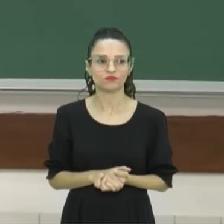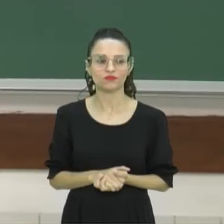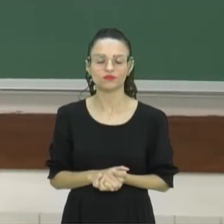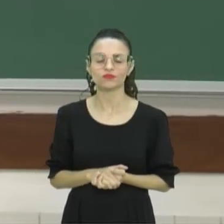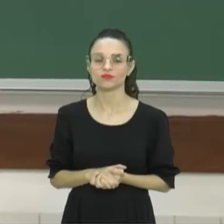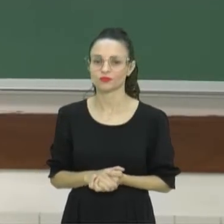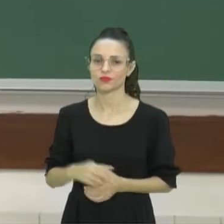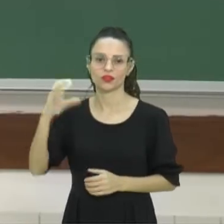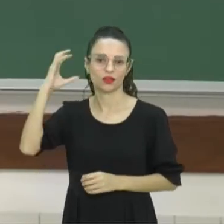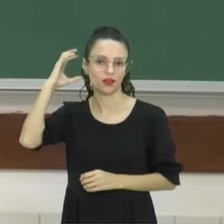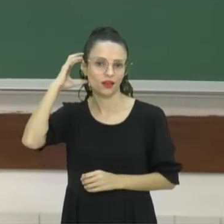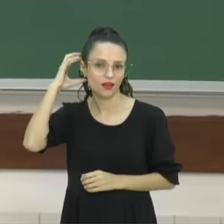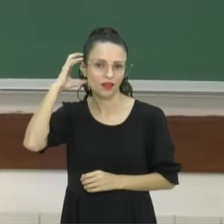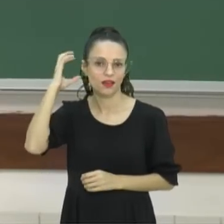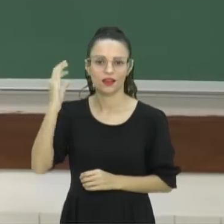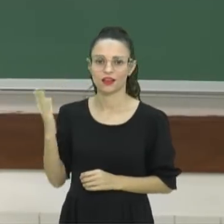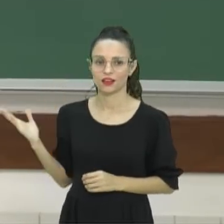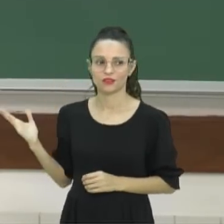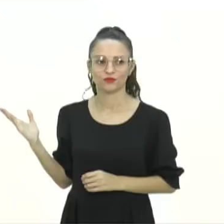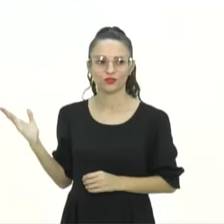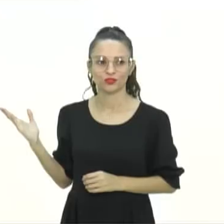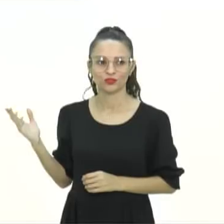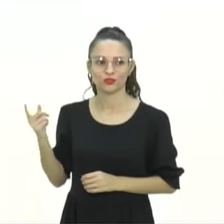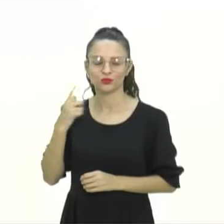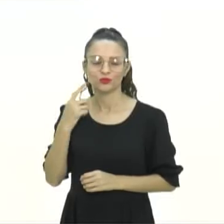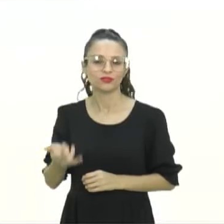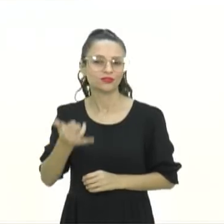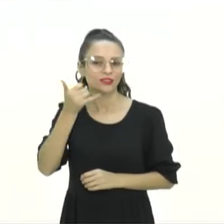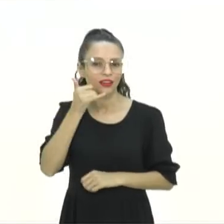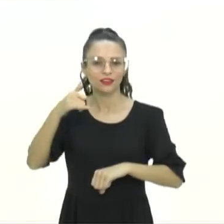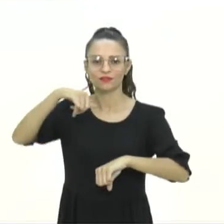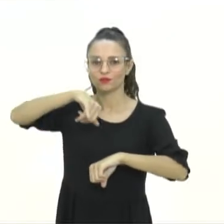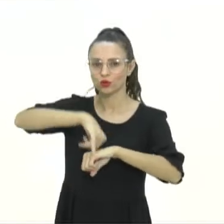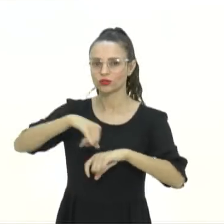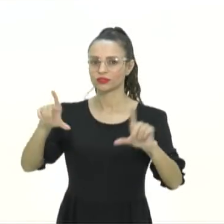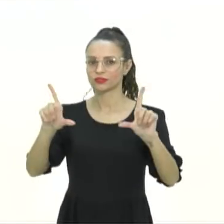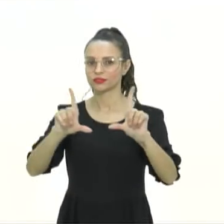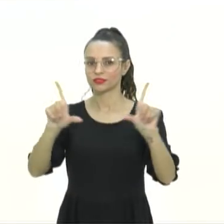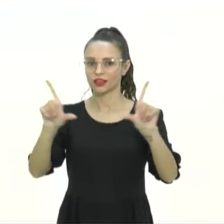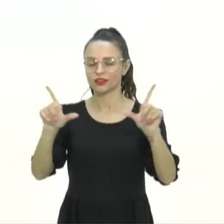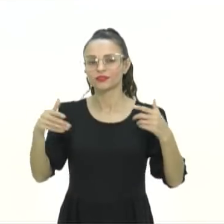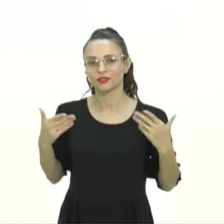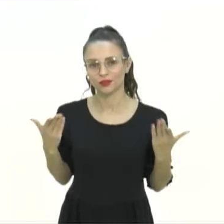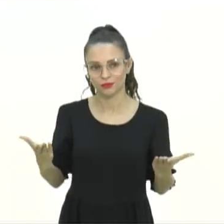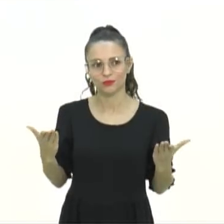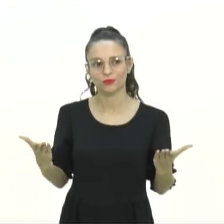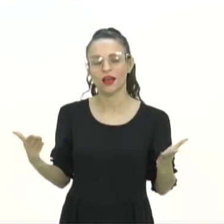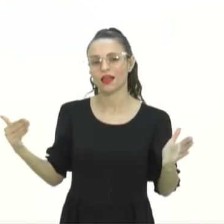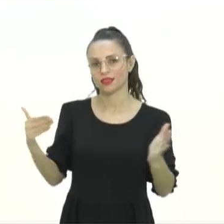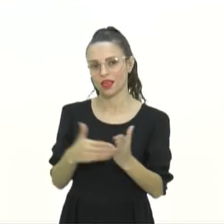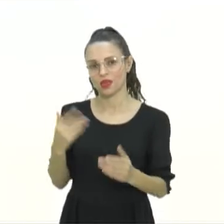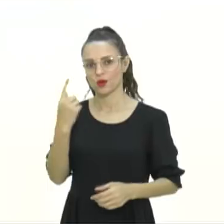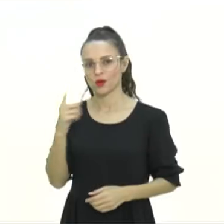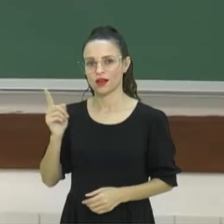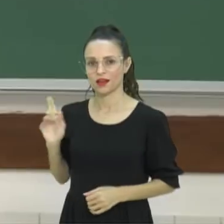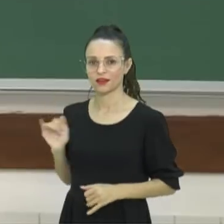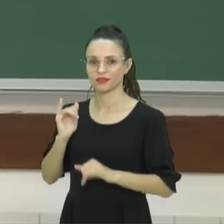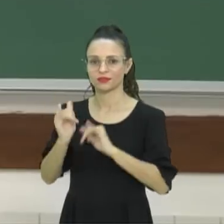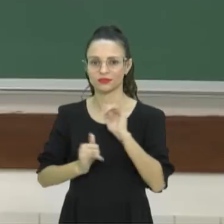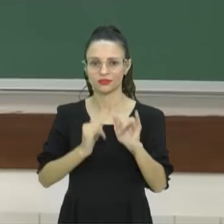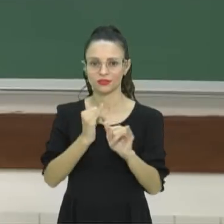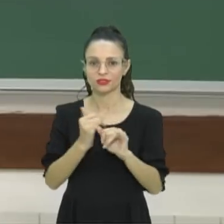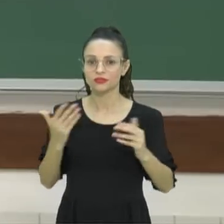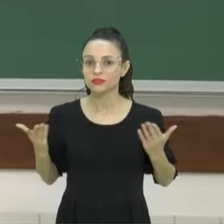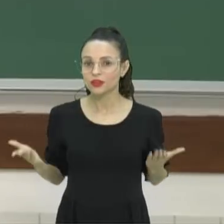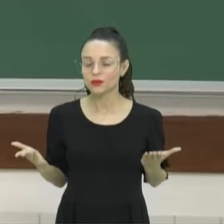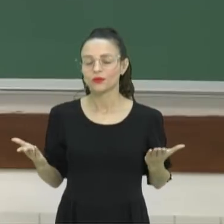Aí o rádio, o telégrafo, o telefone, a televisão, até que se chega então à internet. Então muitas